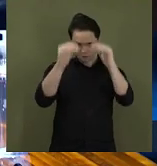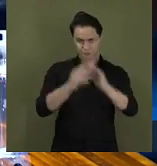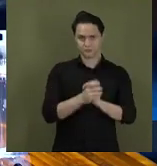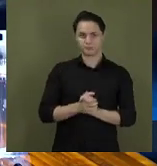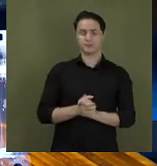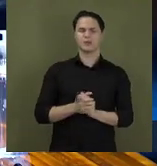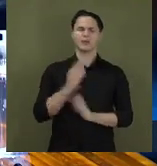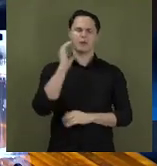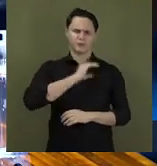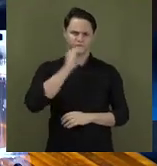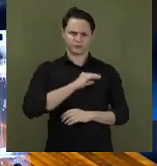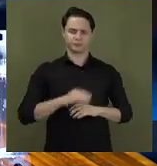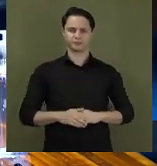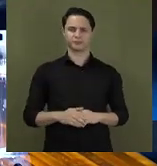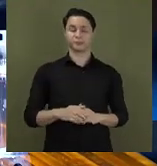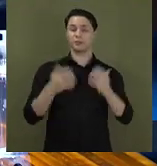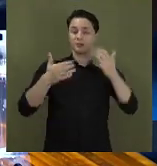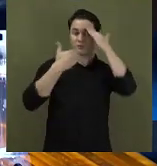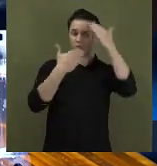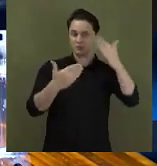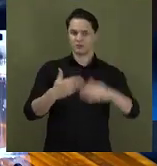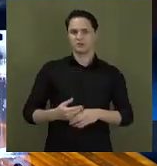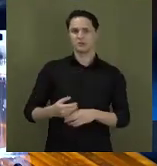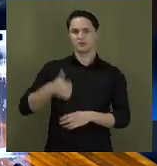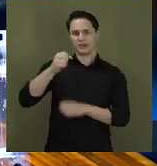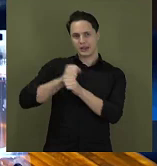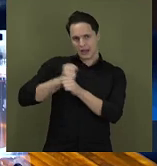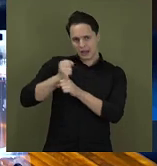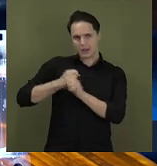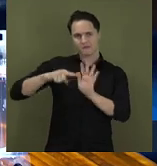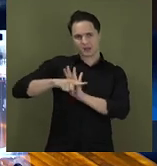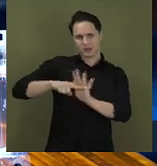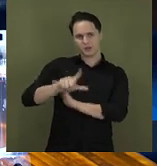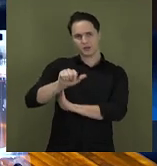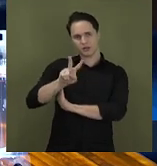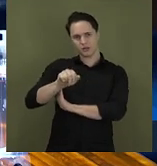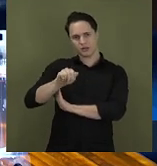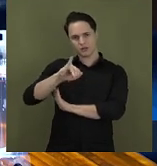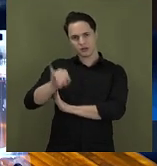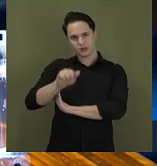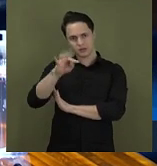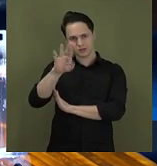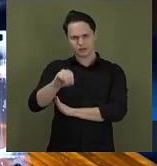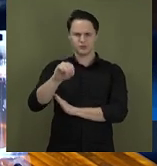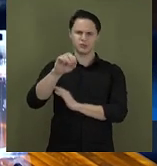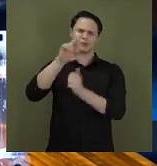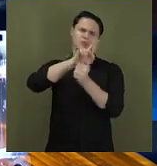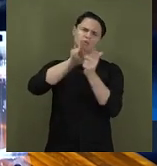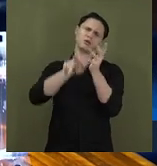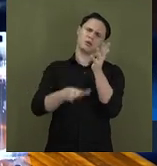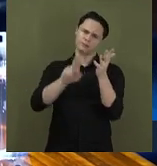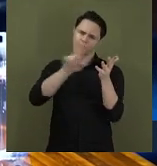registrar rapidamente aqui, primeiro agradeço, foram os 10 anos da Lava Jato, e dentre os vários números, vou citar um para não